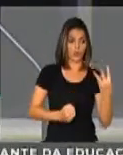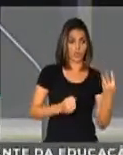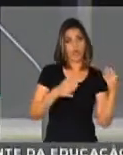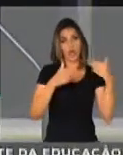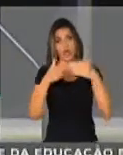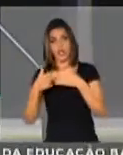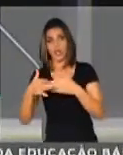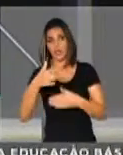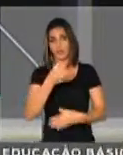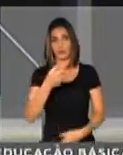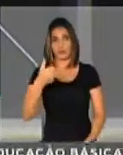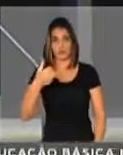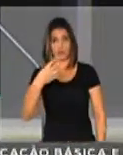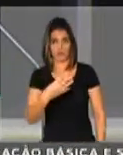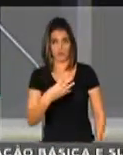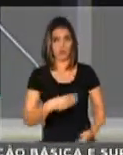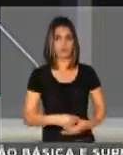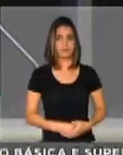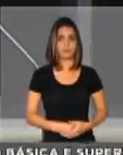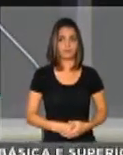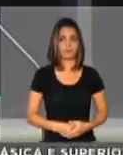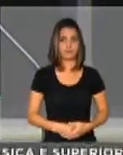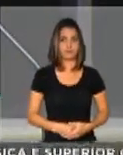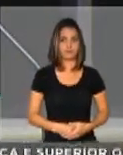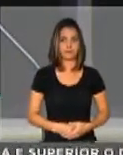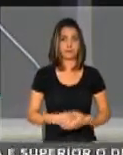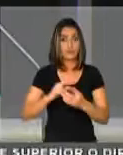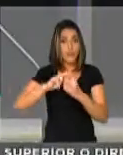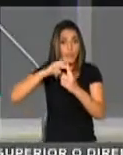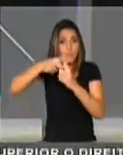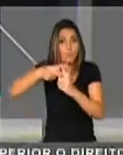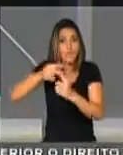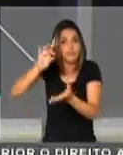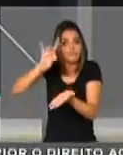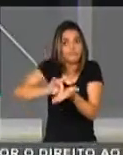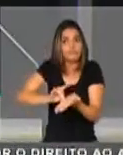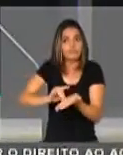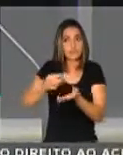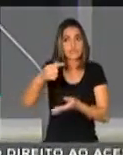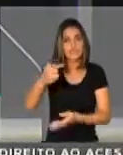e 2014. Aumentos reais de